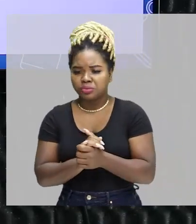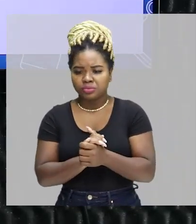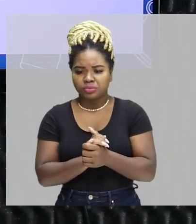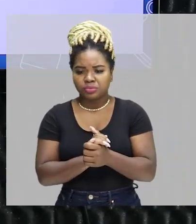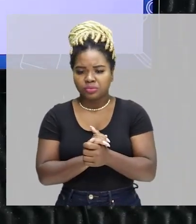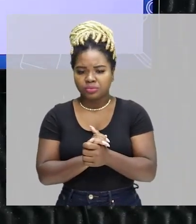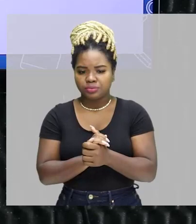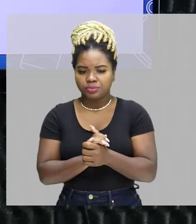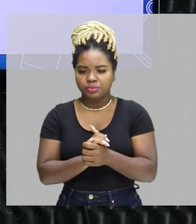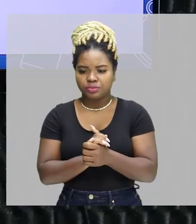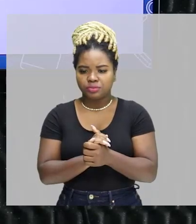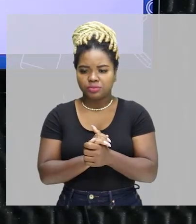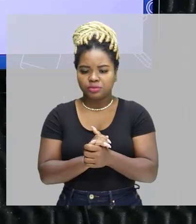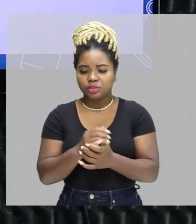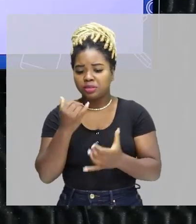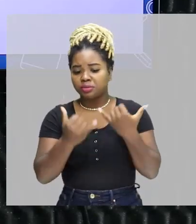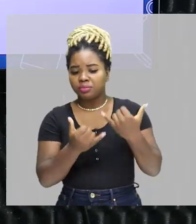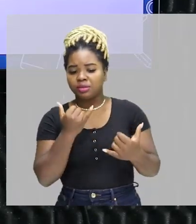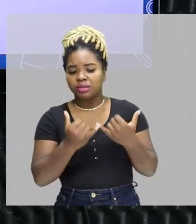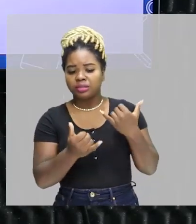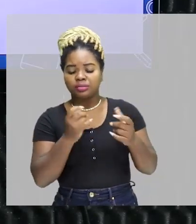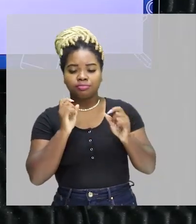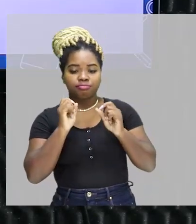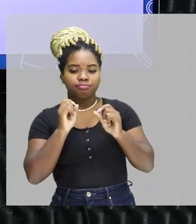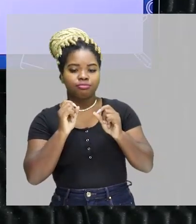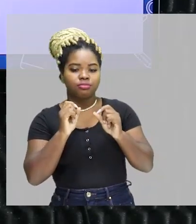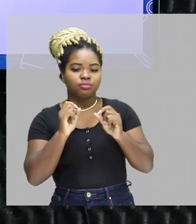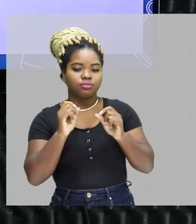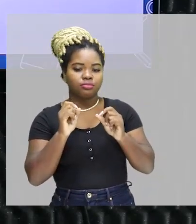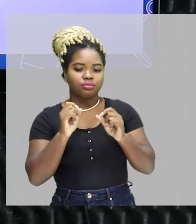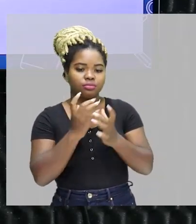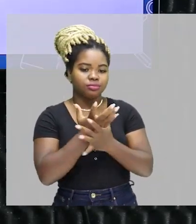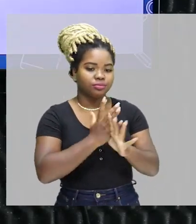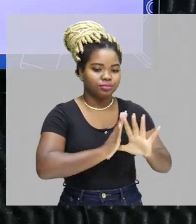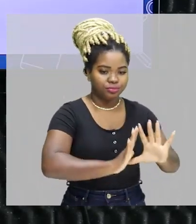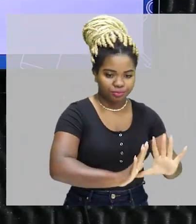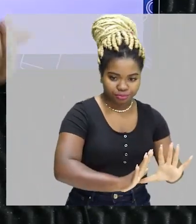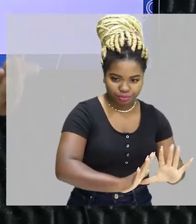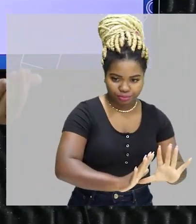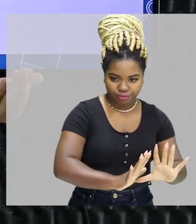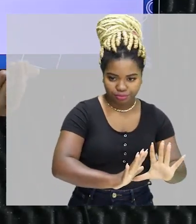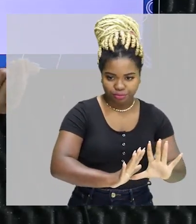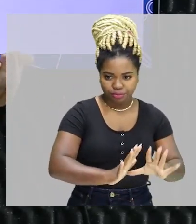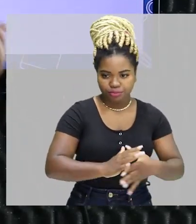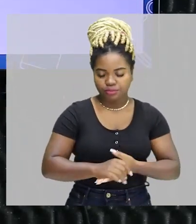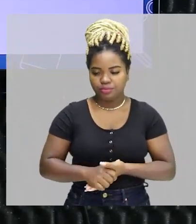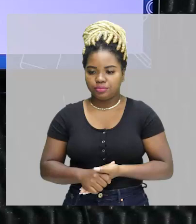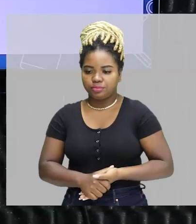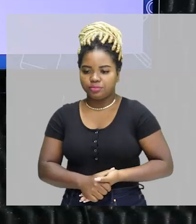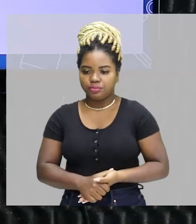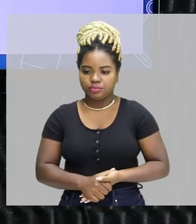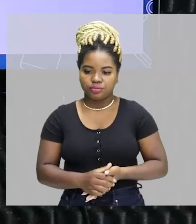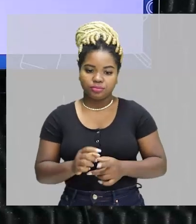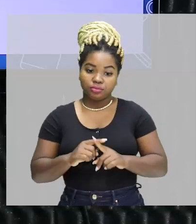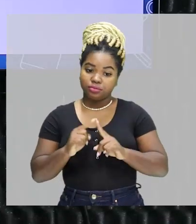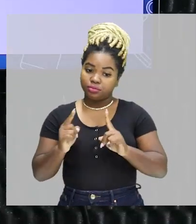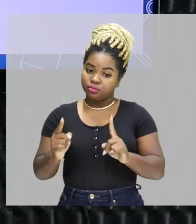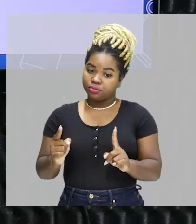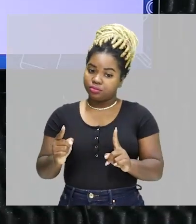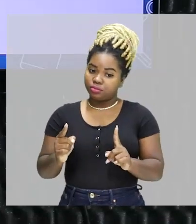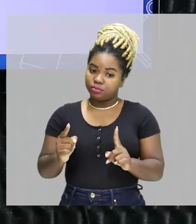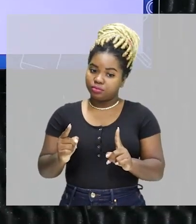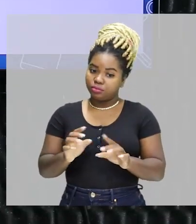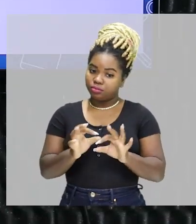nós, e separado disto, mas com uma conexão em relação a isto, obviamente, mas estando um pouco